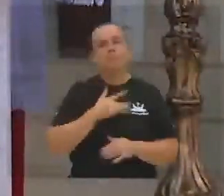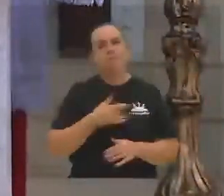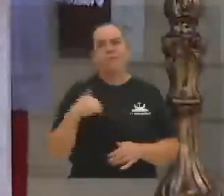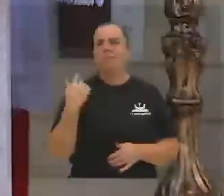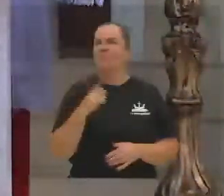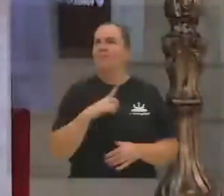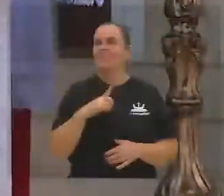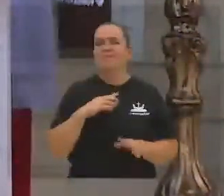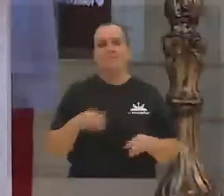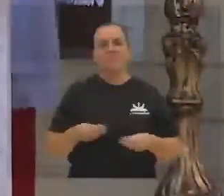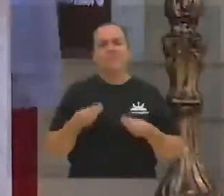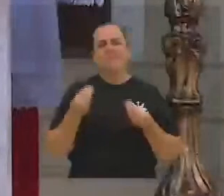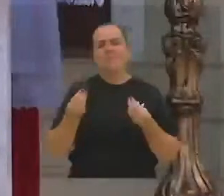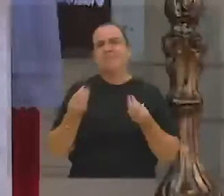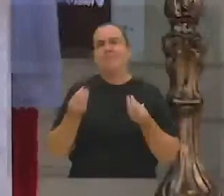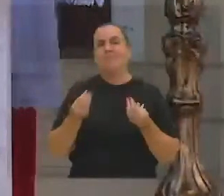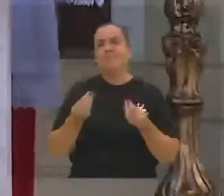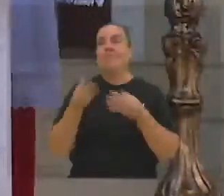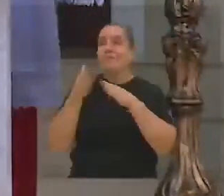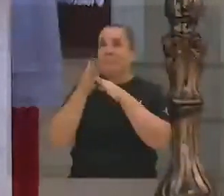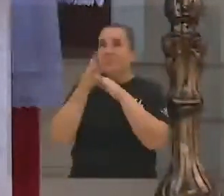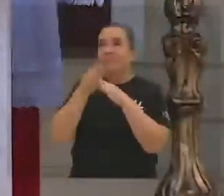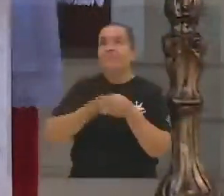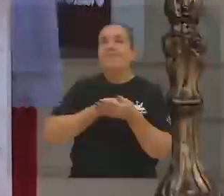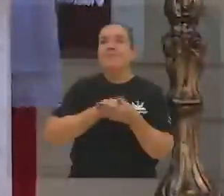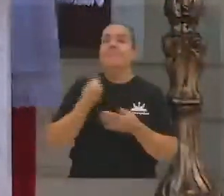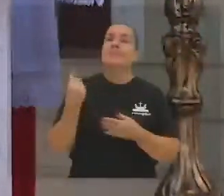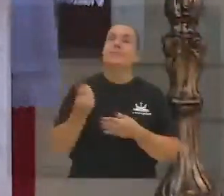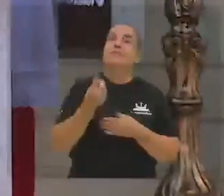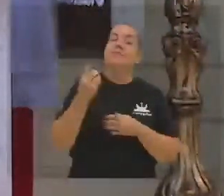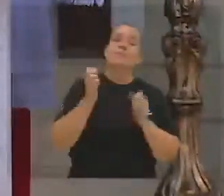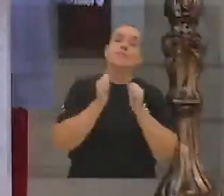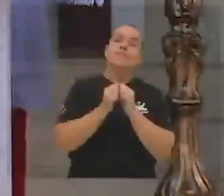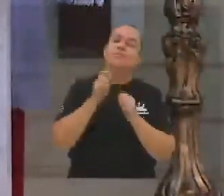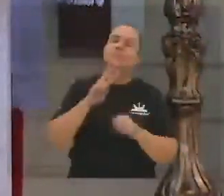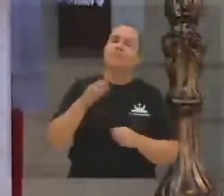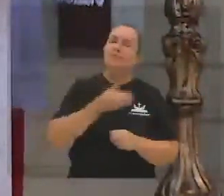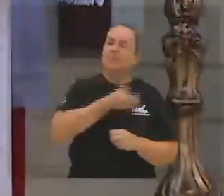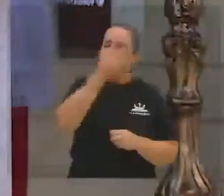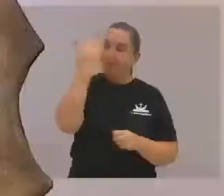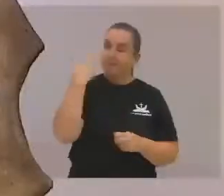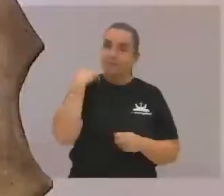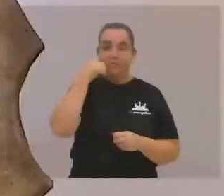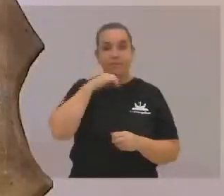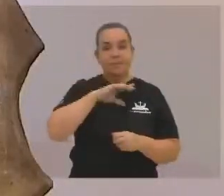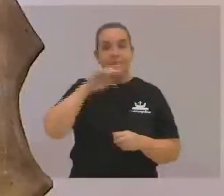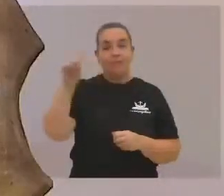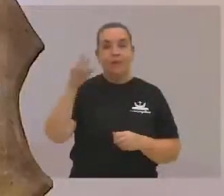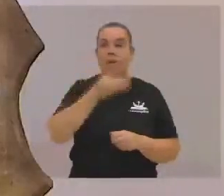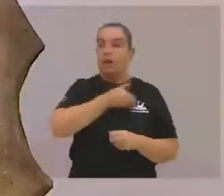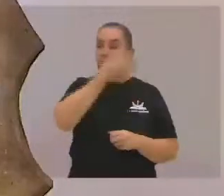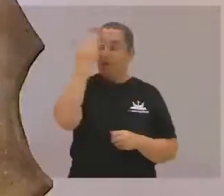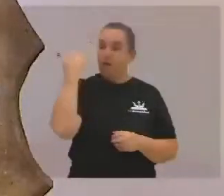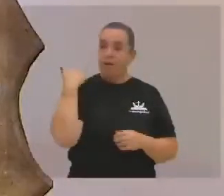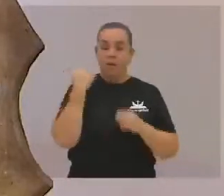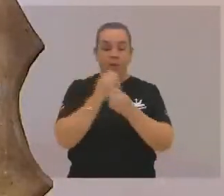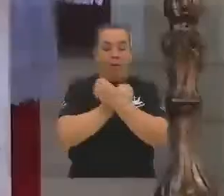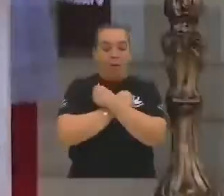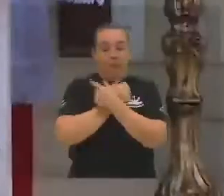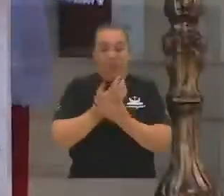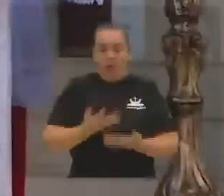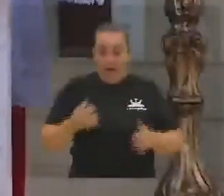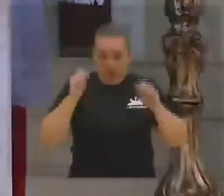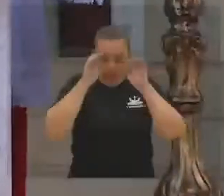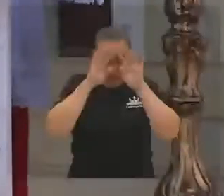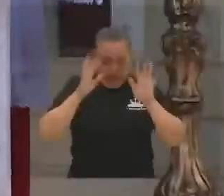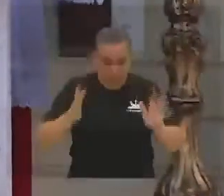tende piedade de todos nós, e dai-nos participar da vida eterna, com a Virgem Maria, Mãe de Deus, com São